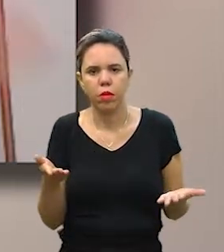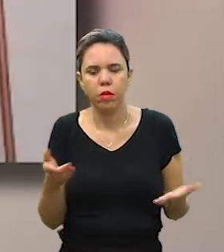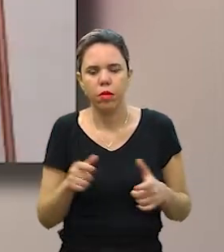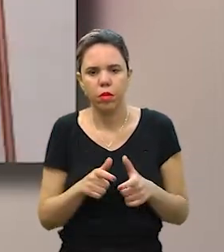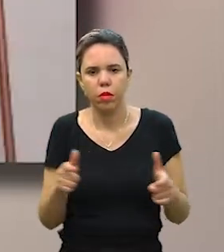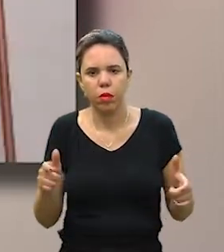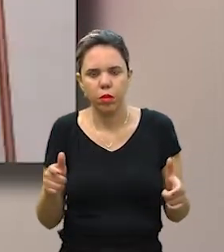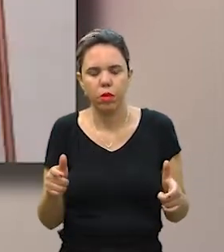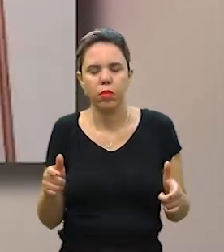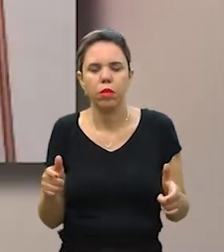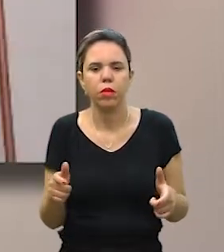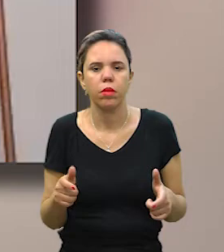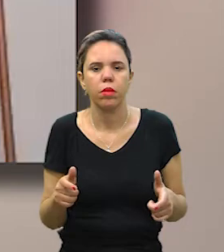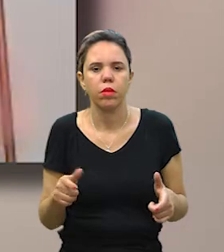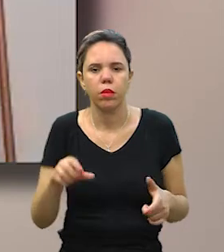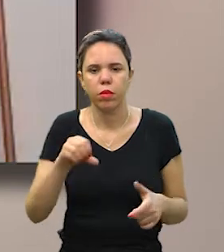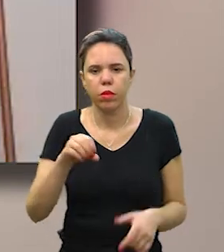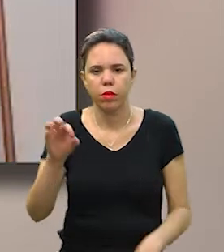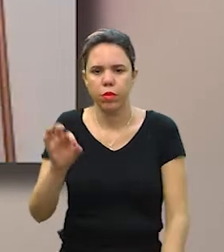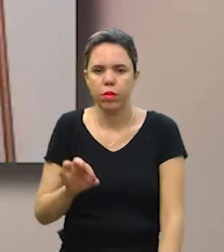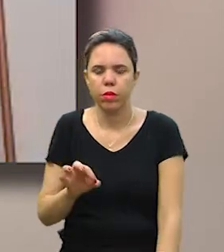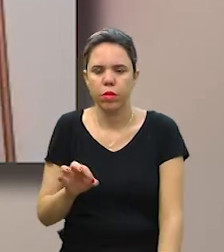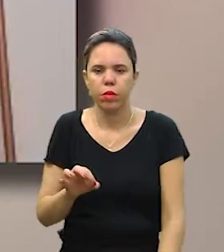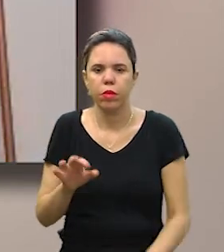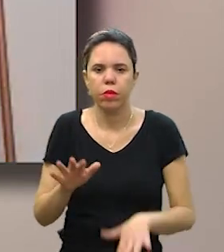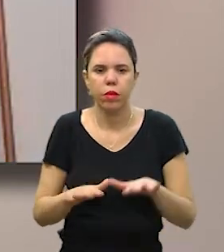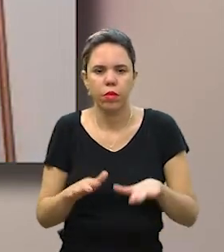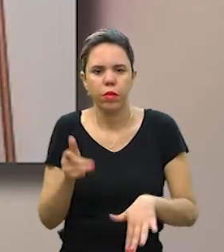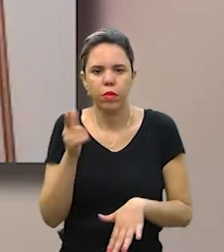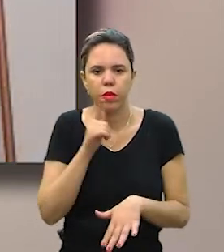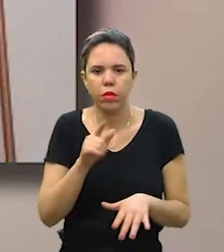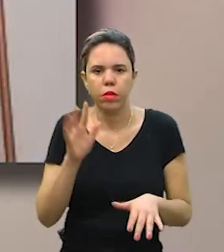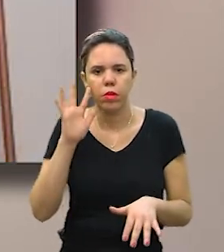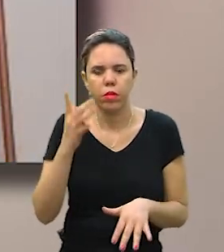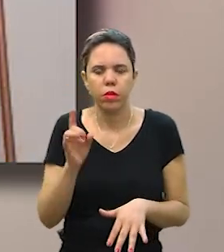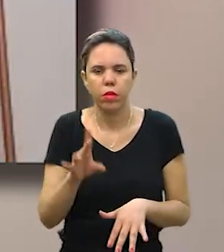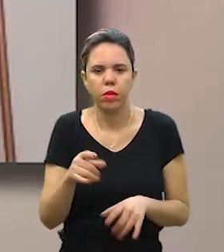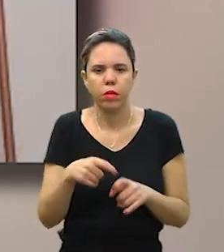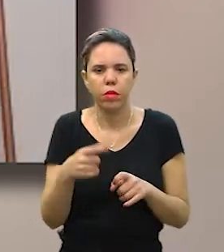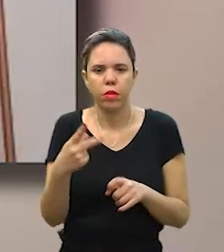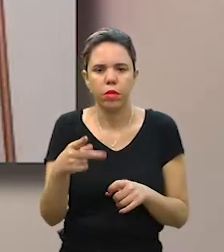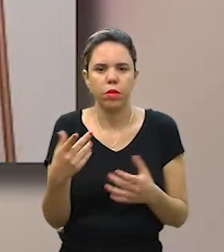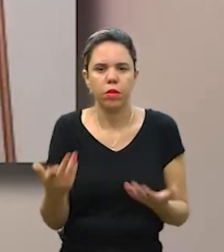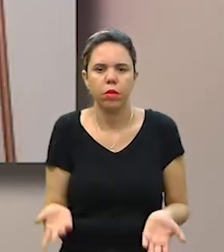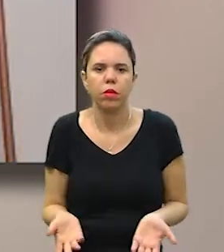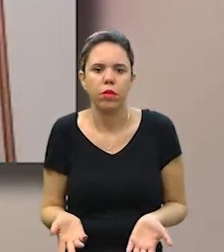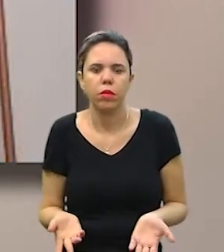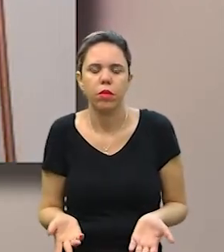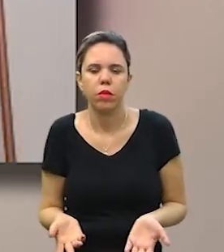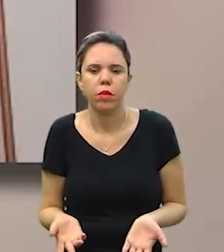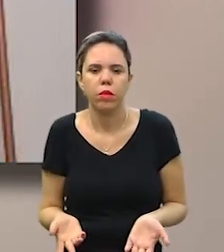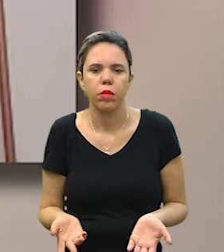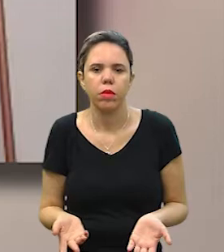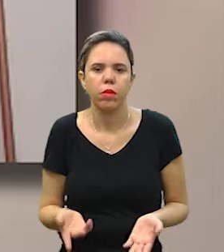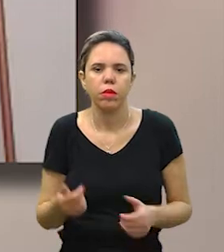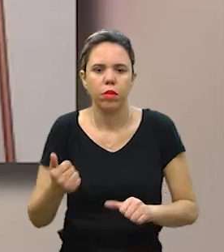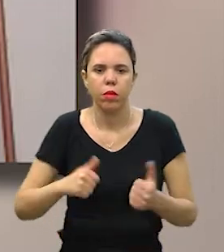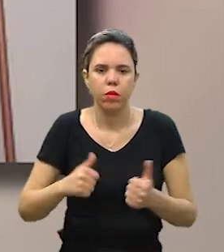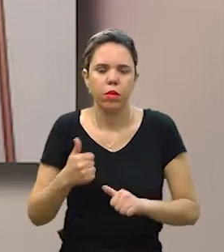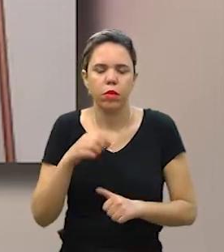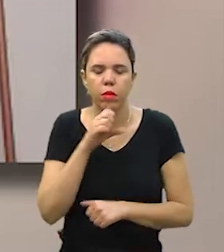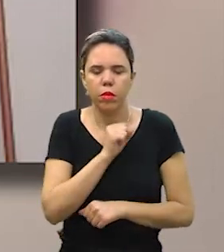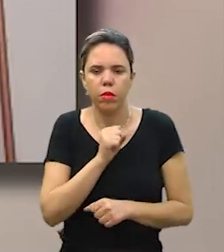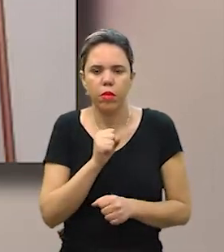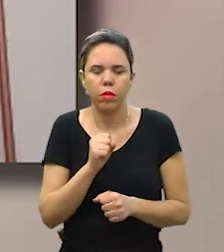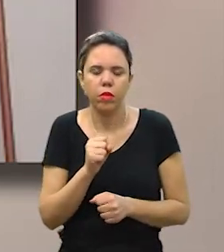na maioria delas, 90% das vezes, você vai conseguir resolver só com o seu médico ali, ou até com uma breve avaliação